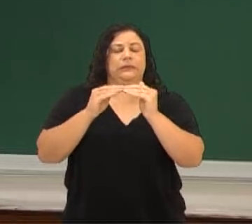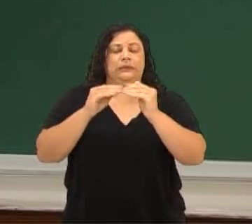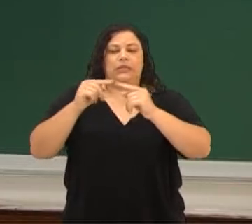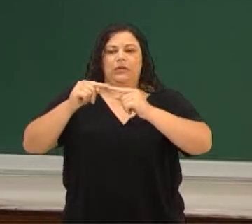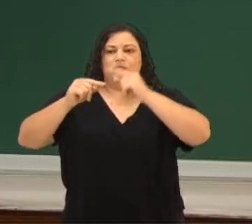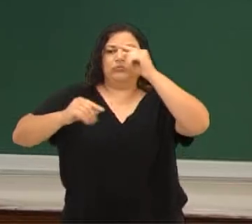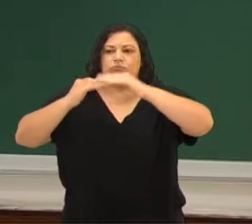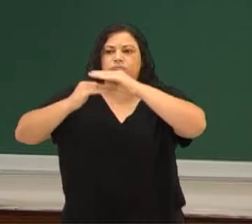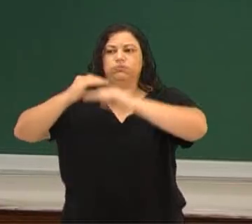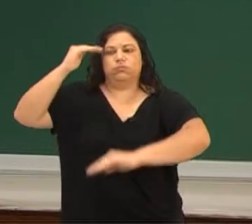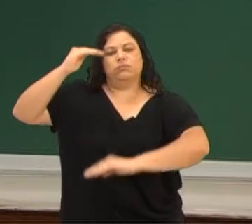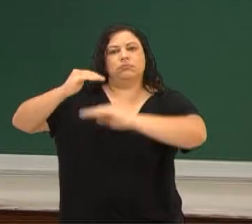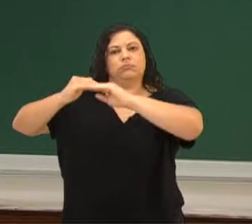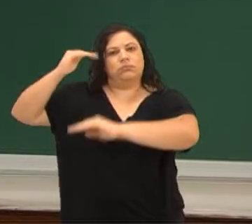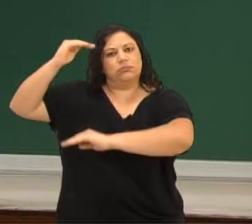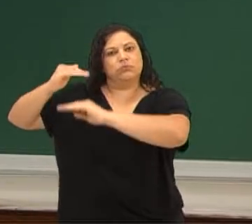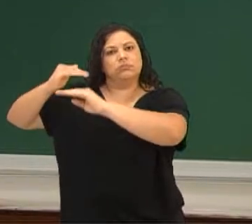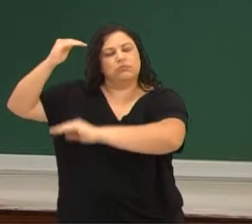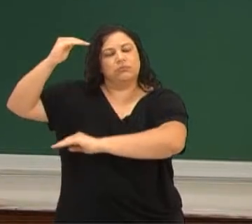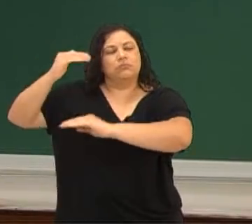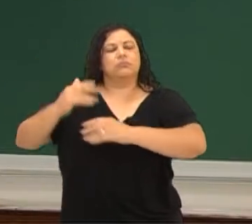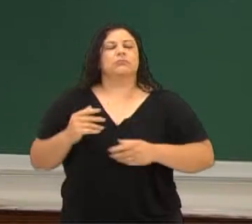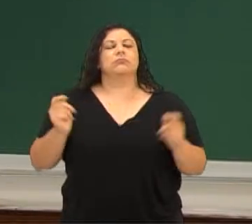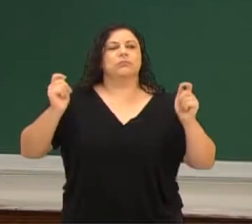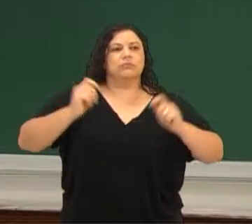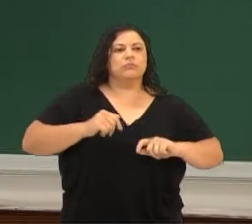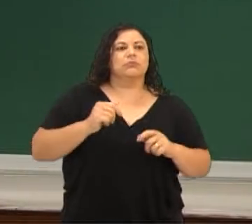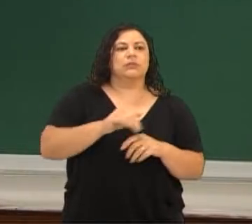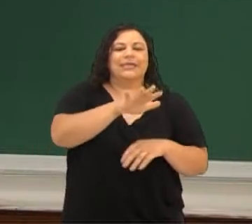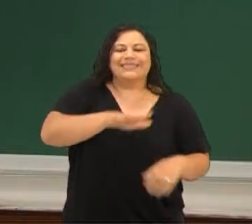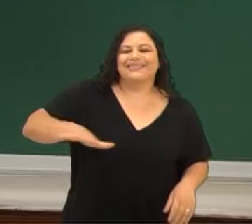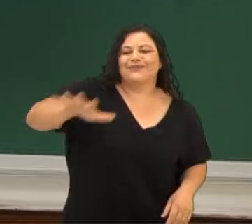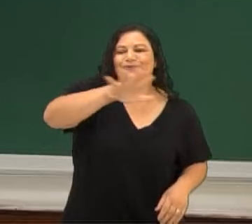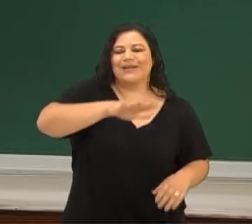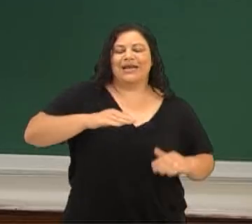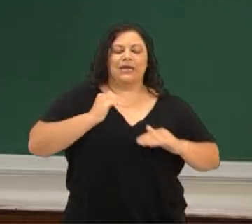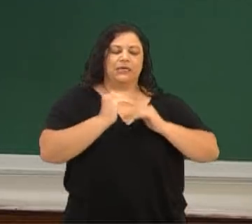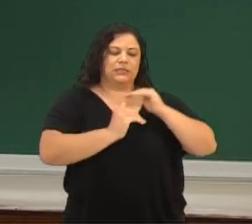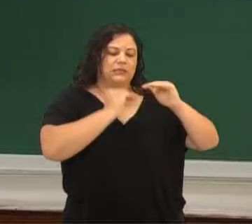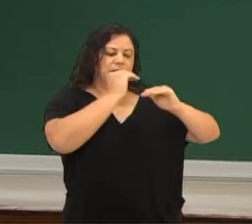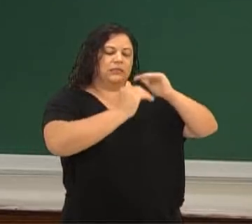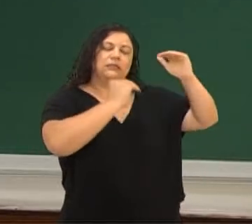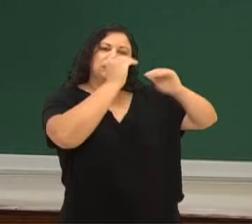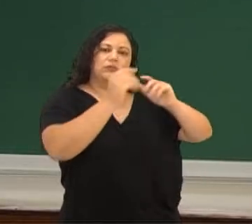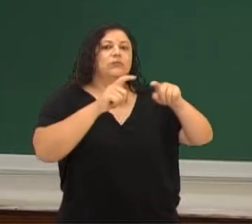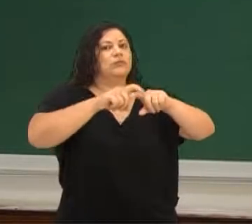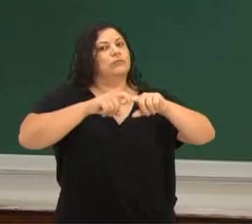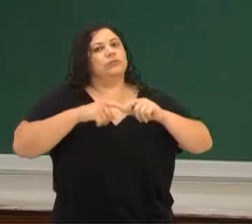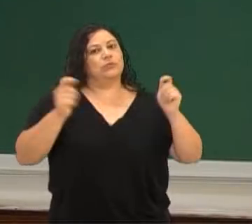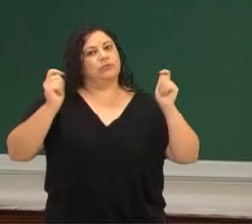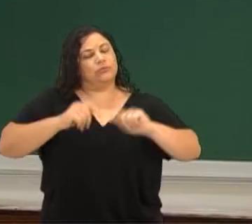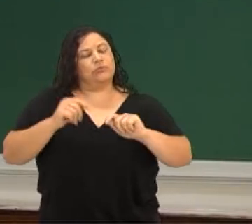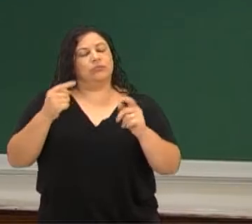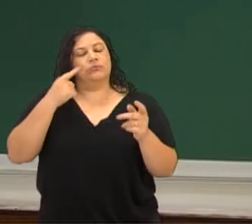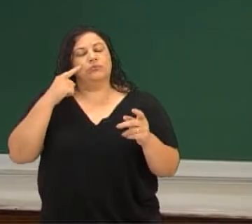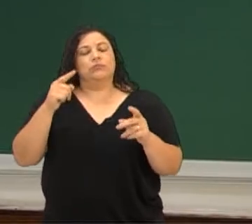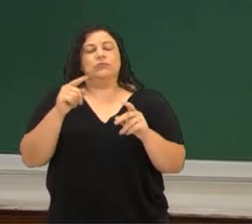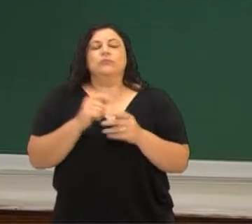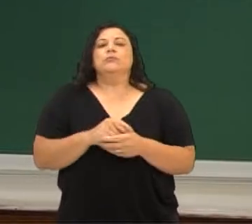né, do continente africano, que são áreas muito bem desenvolvidas, né, por conta dessa relativa